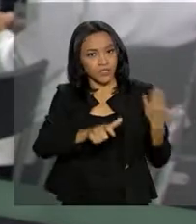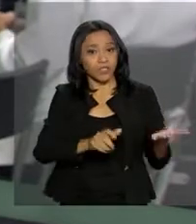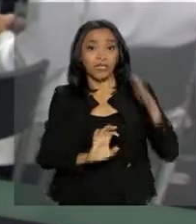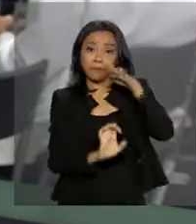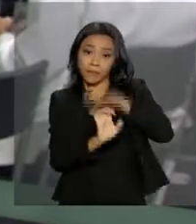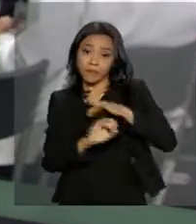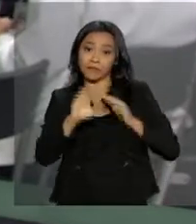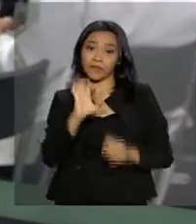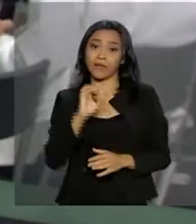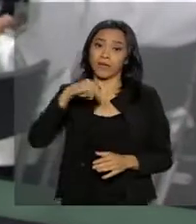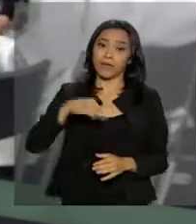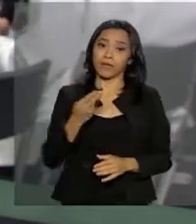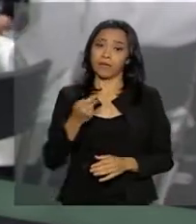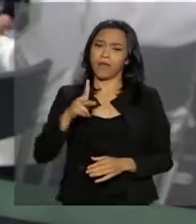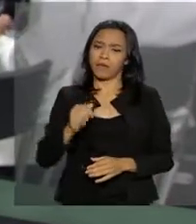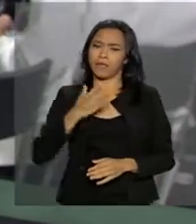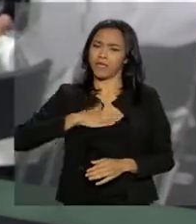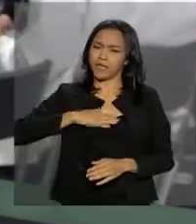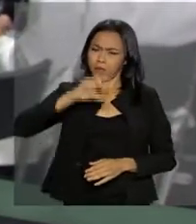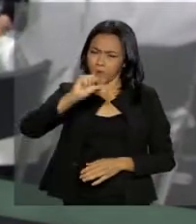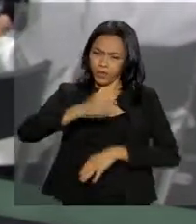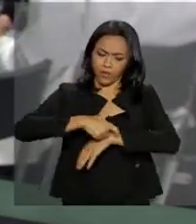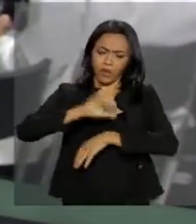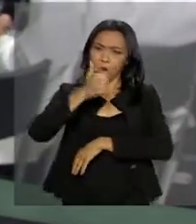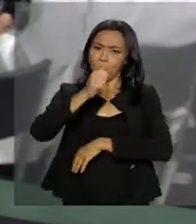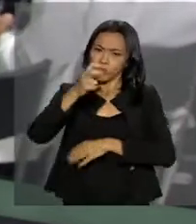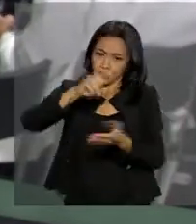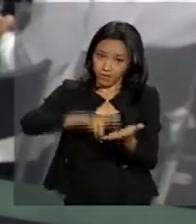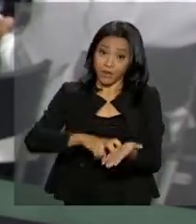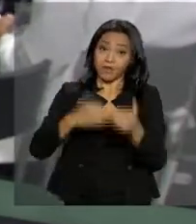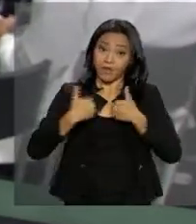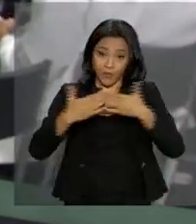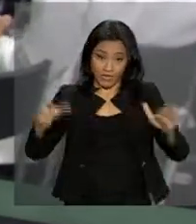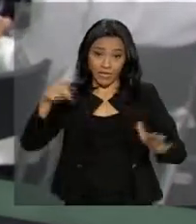prevista para começar daqui a pouquinho, às 11 horas da manhã, aqui no